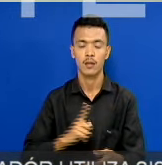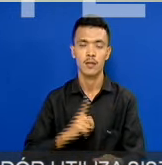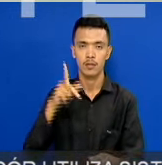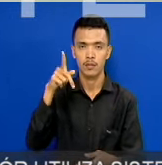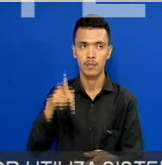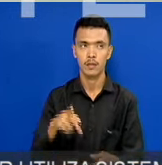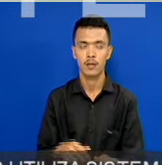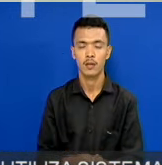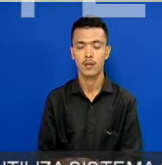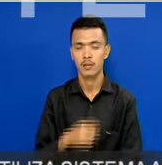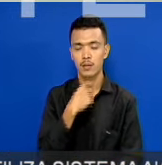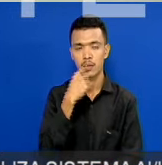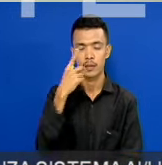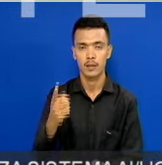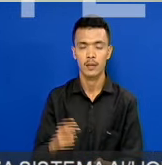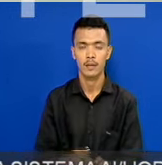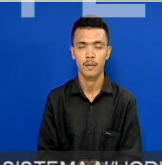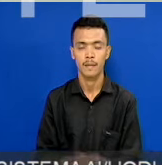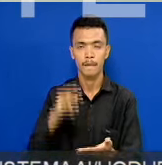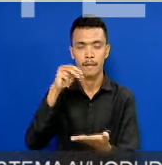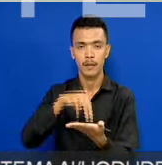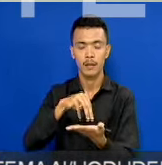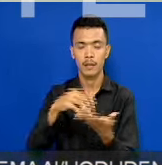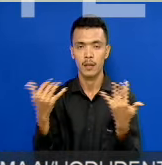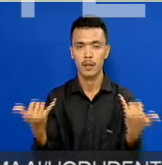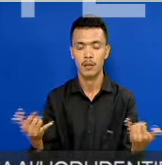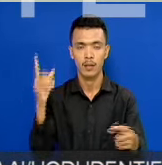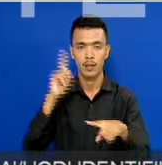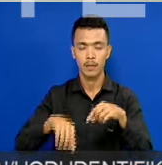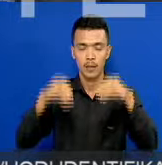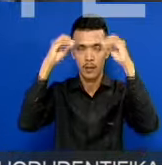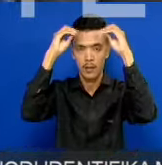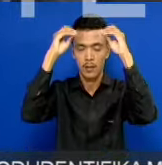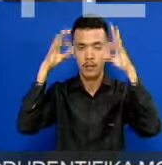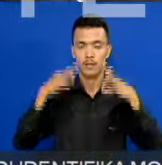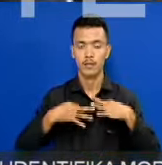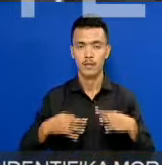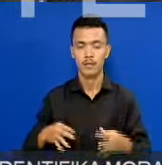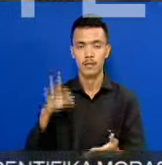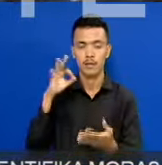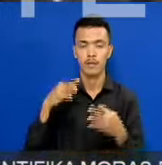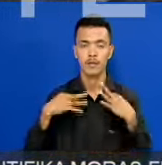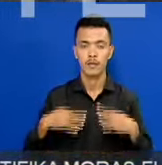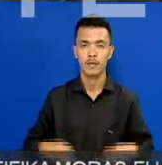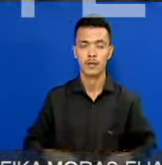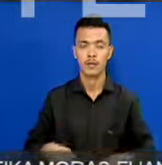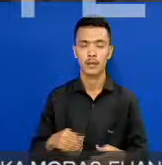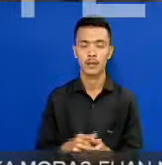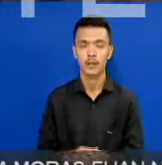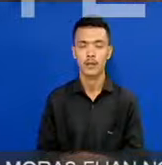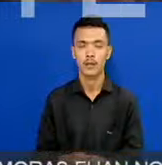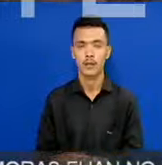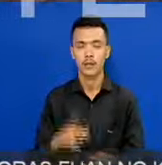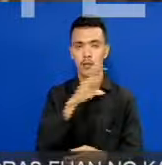Palus, Celestino Soares Hateten, materi yang beda daunnya labele hanoring maka materi fisika, biologia, temasia